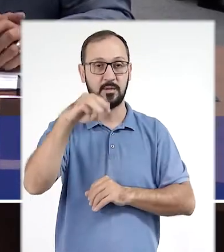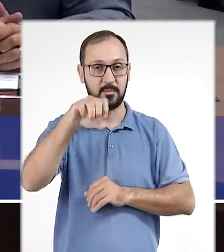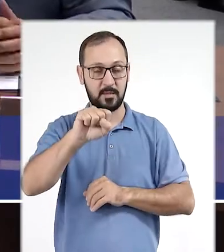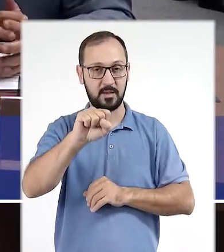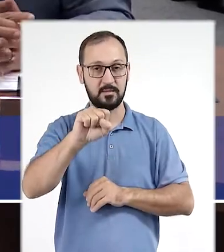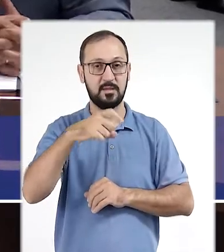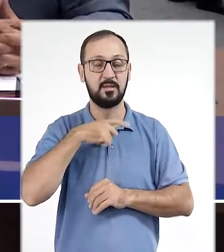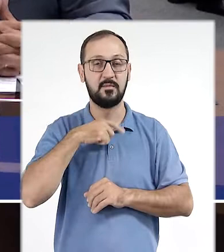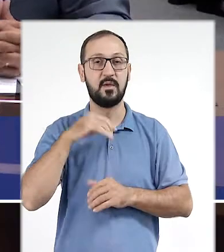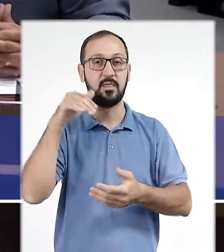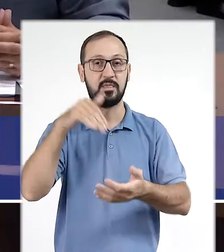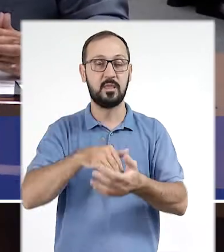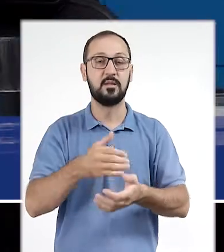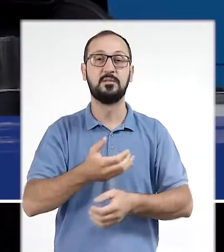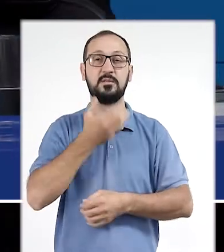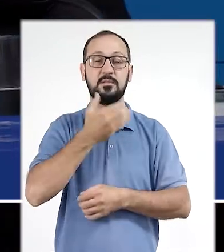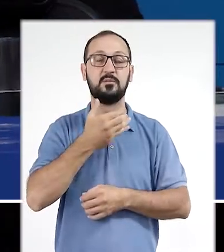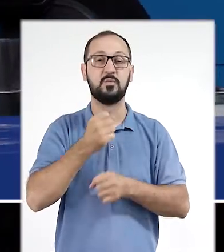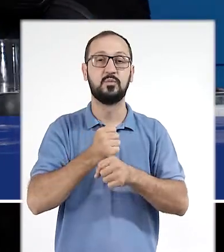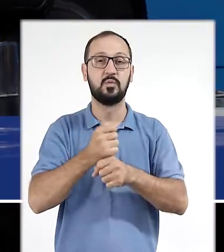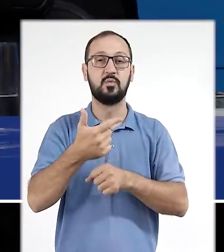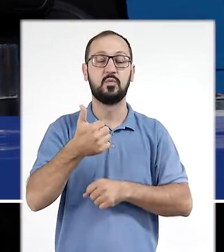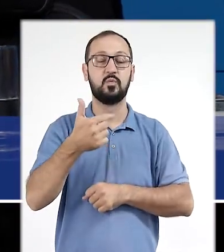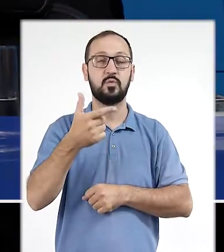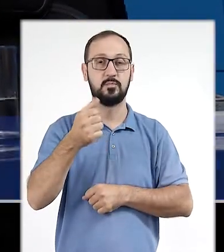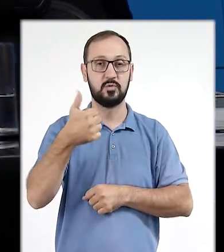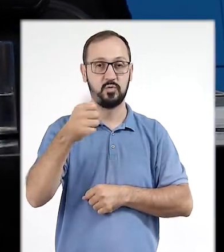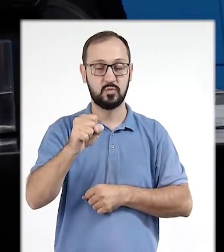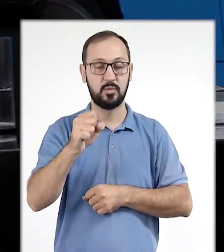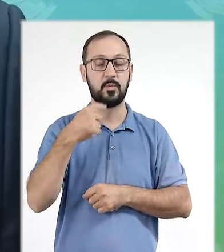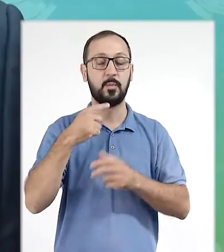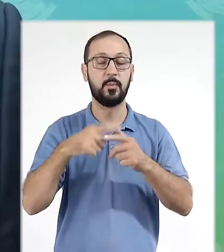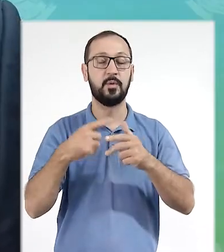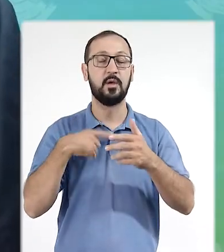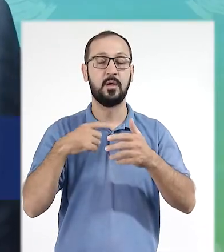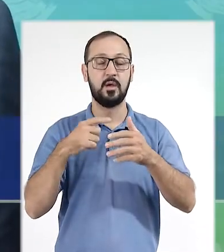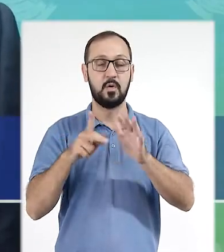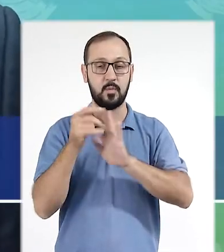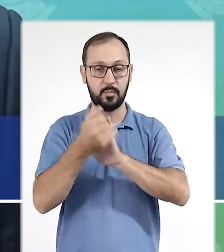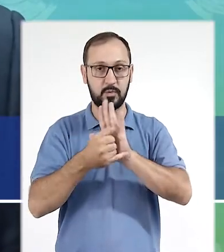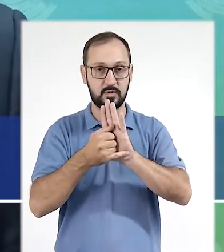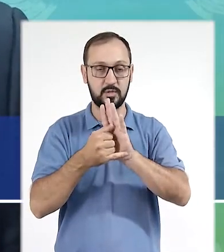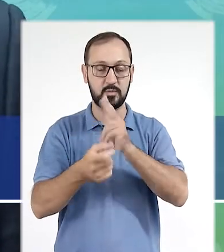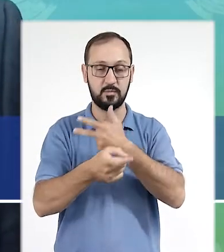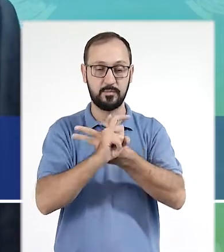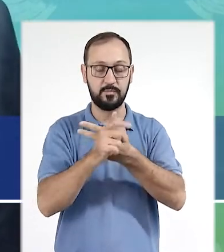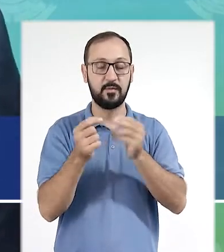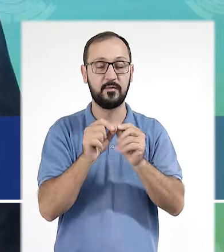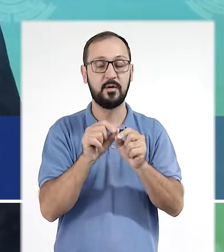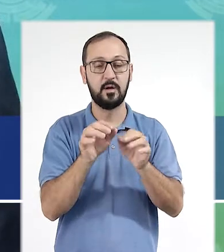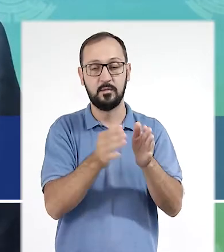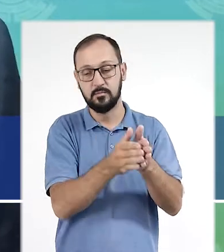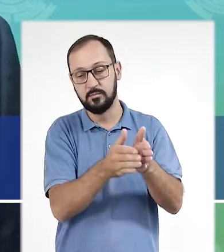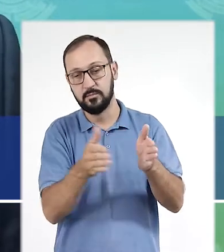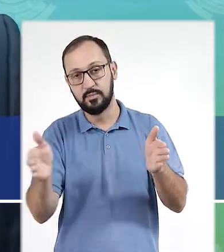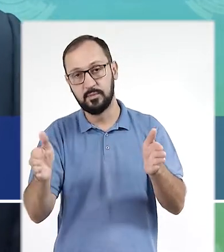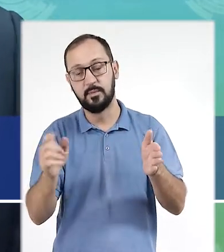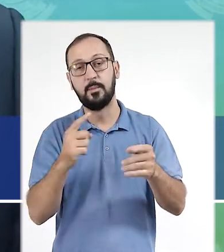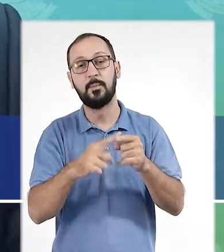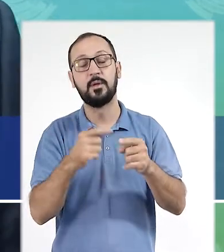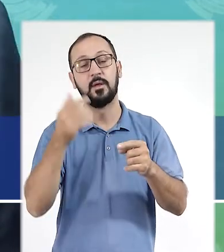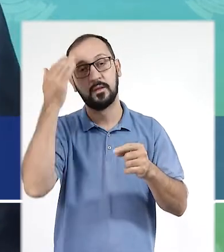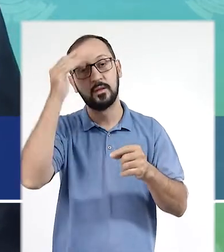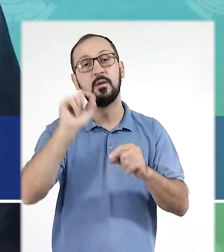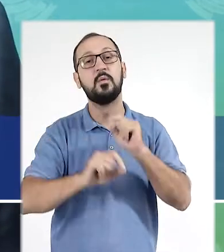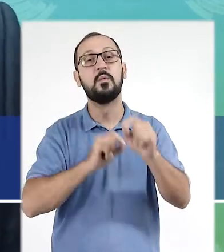do ICMS gerados até dezembro de 2018. O Poder Executivo enviou um projeto prorrogando o prazo de